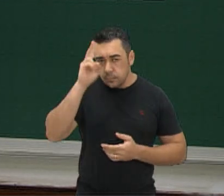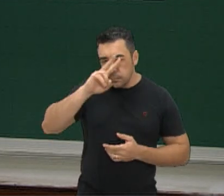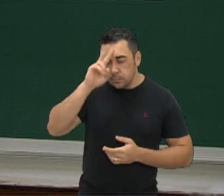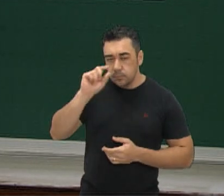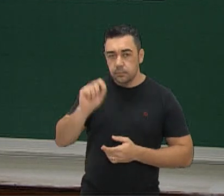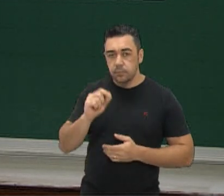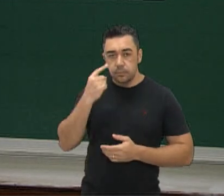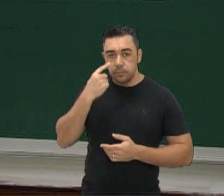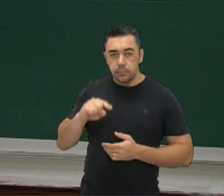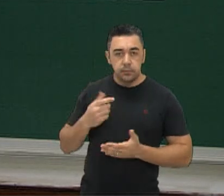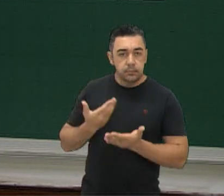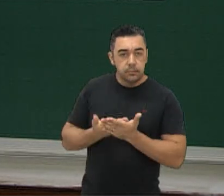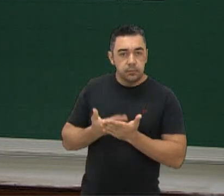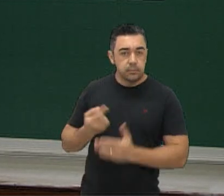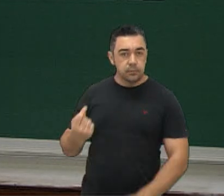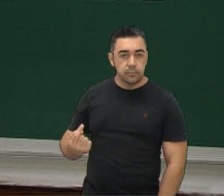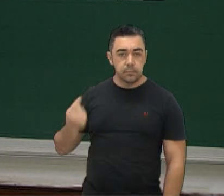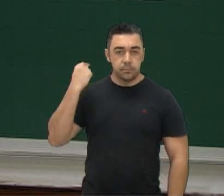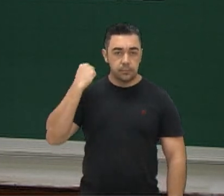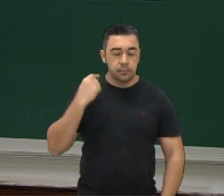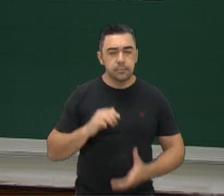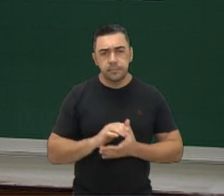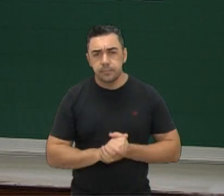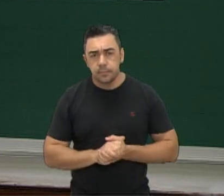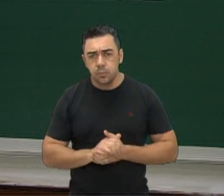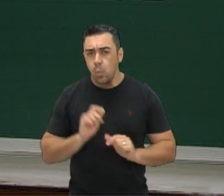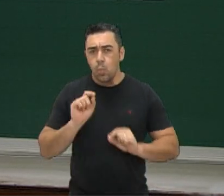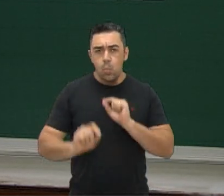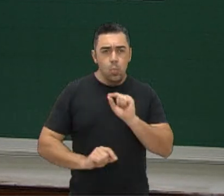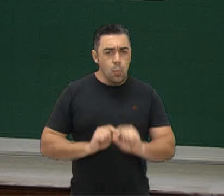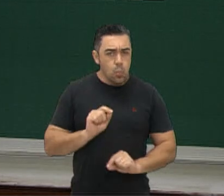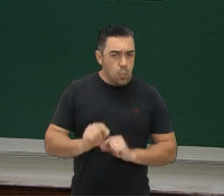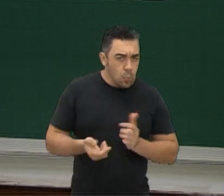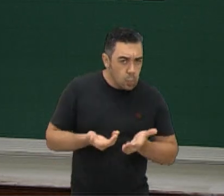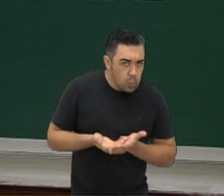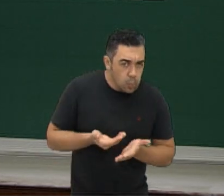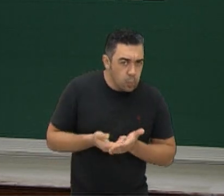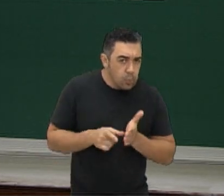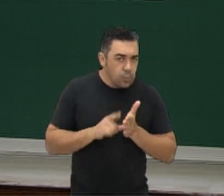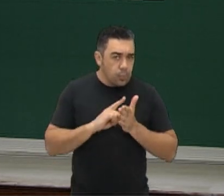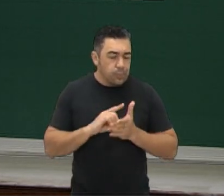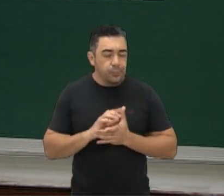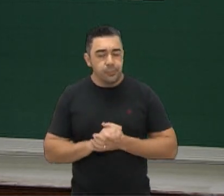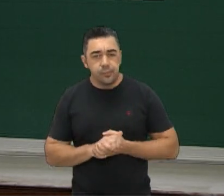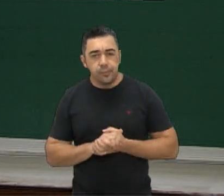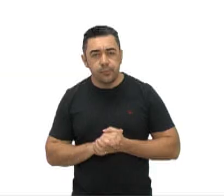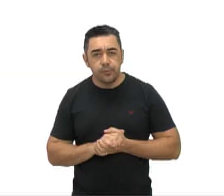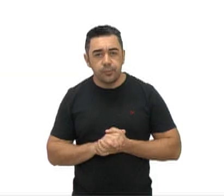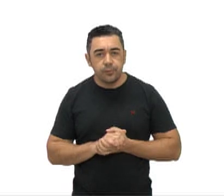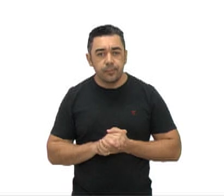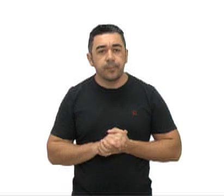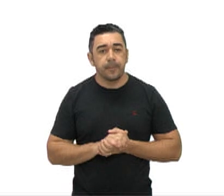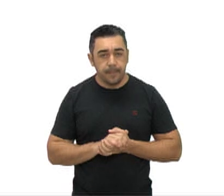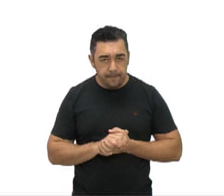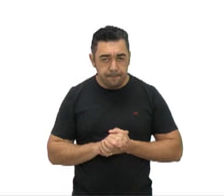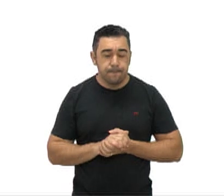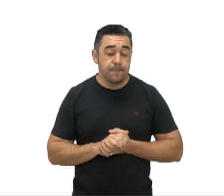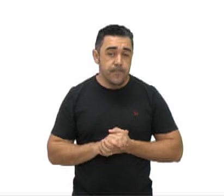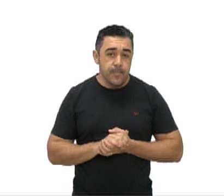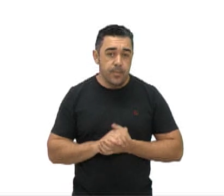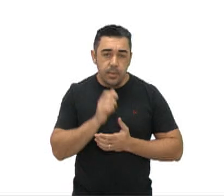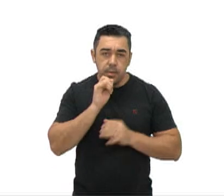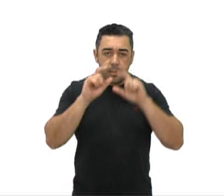que vimos ayer ou de que vimos antes? Que foi que nós vimos na aula anterior? Por um mal chiste, a